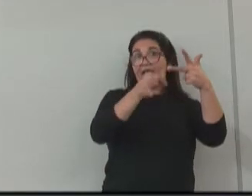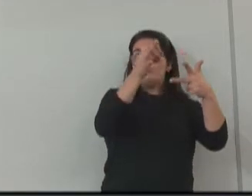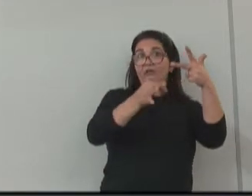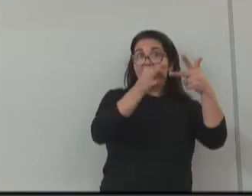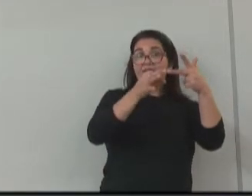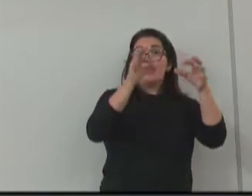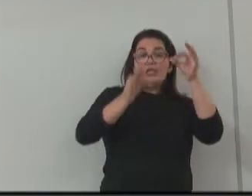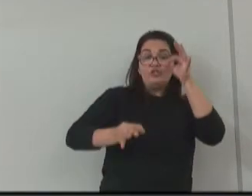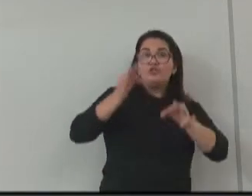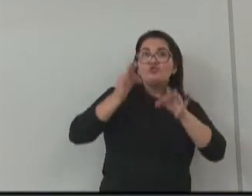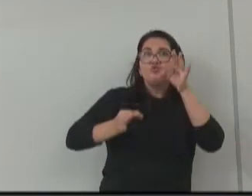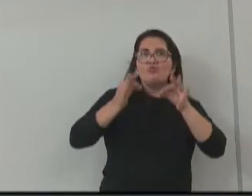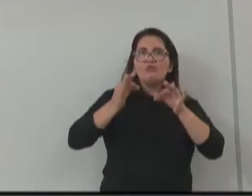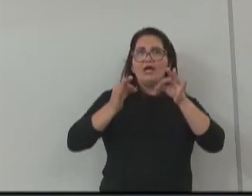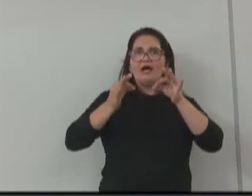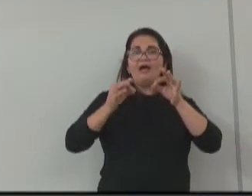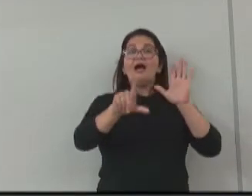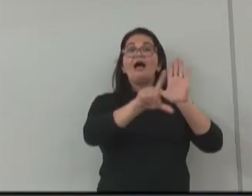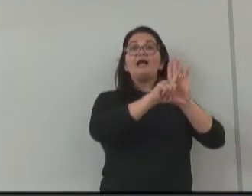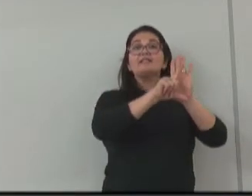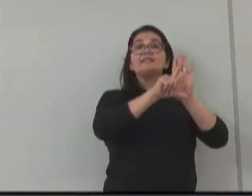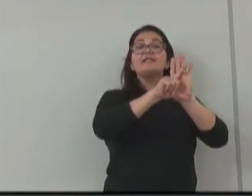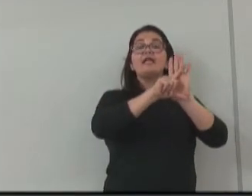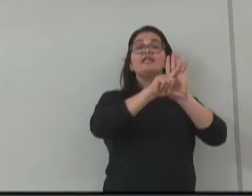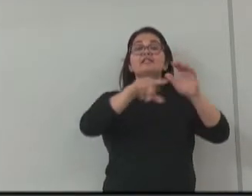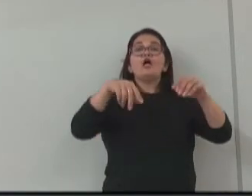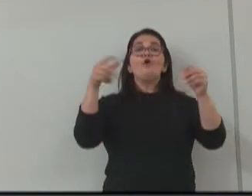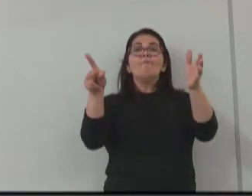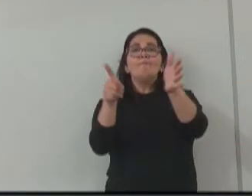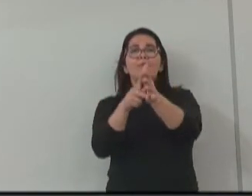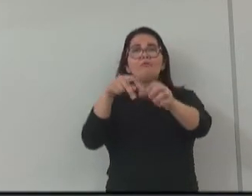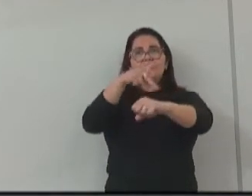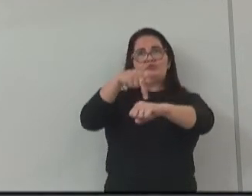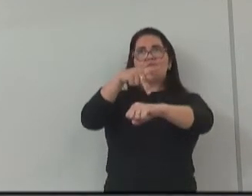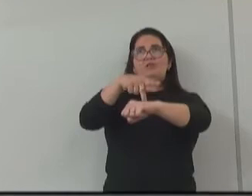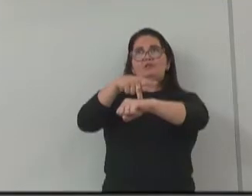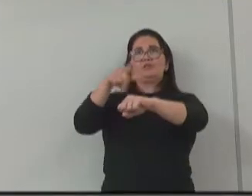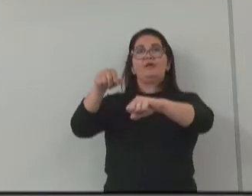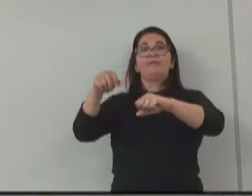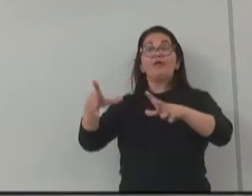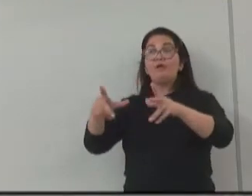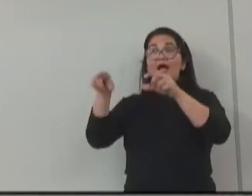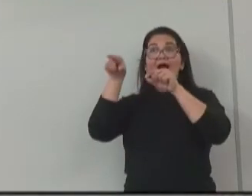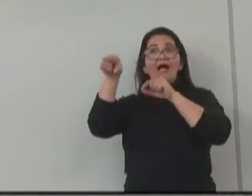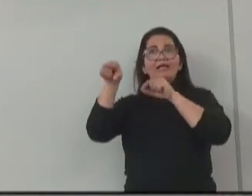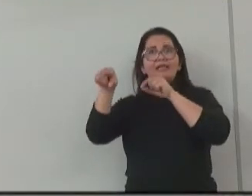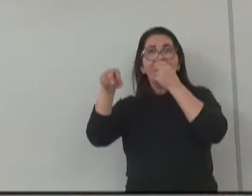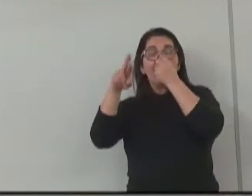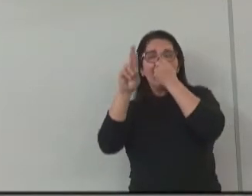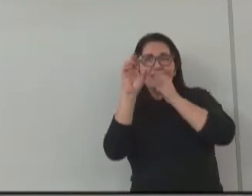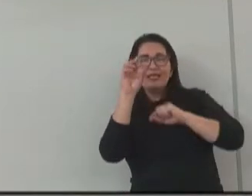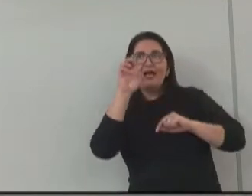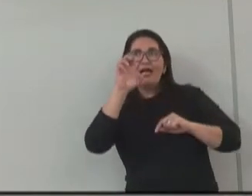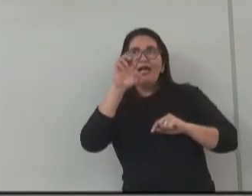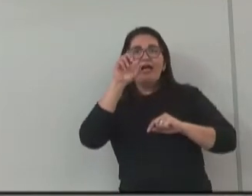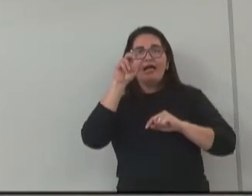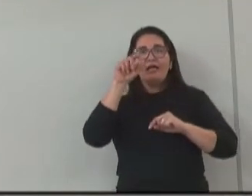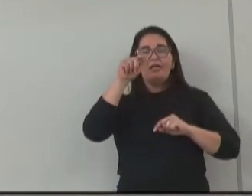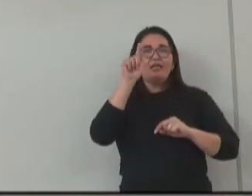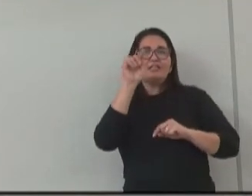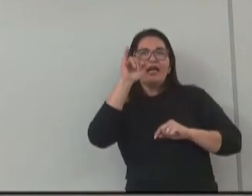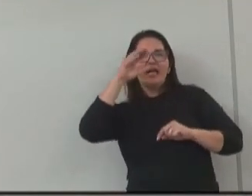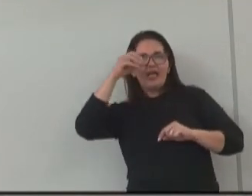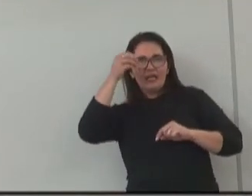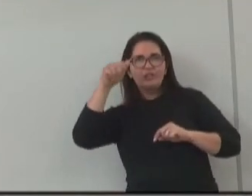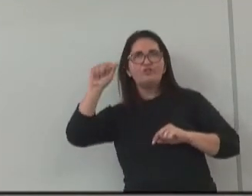Viemos aqui agora por regiões. Esse tema aqui é um tema muito interessante, que às vezes a gente tem aquela dificuldade quando vemos no